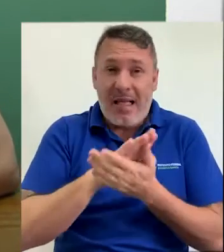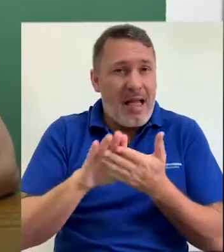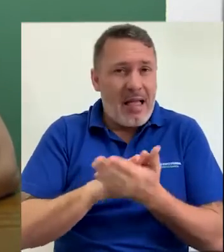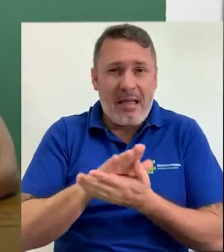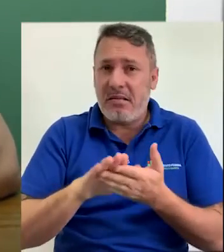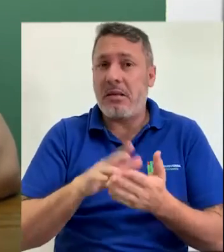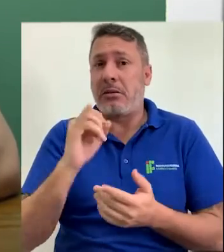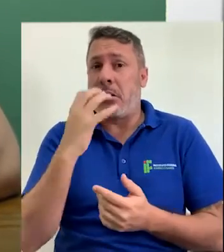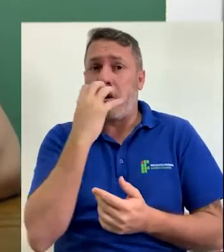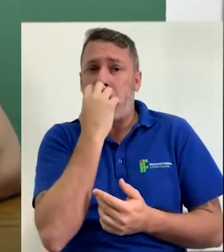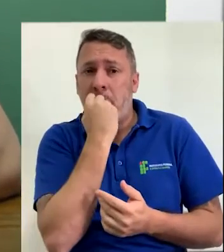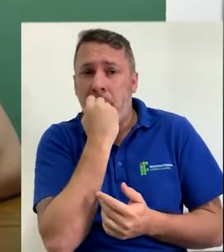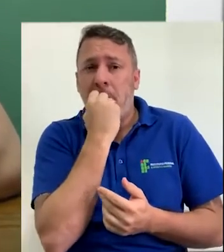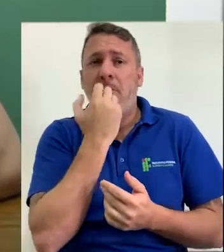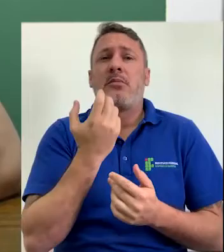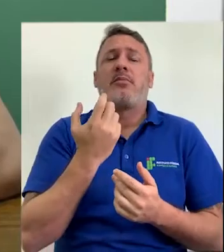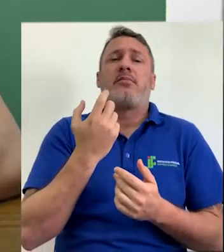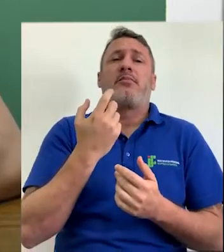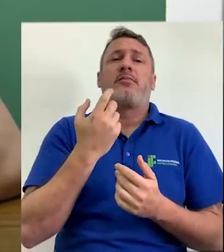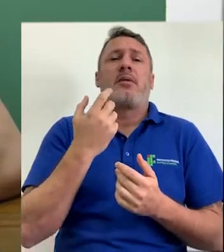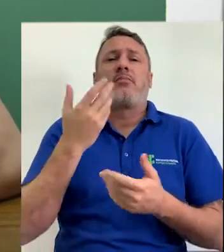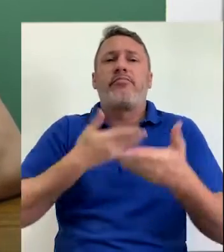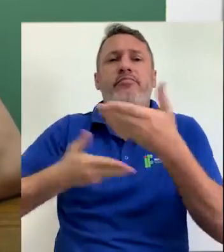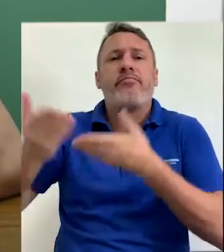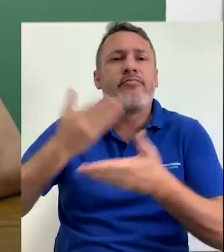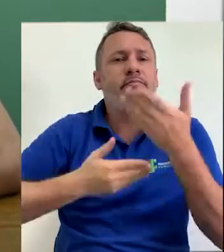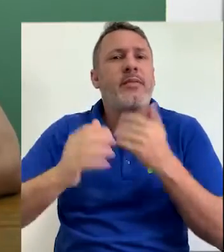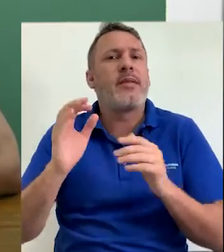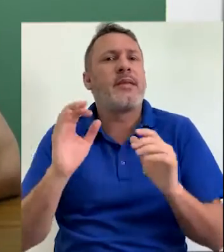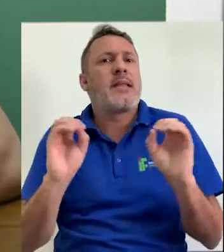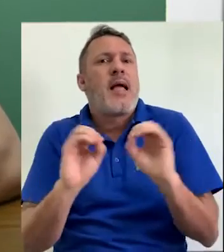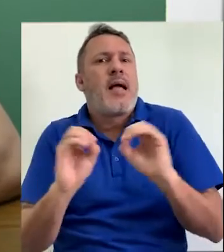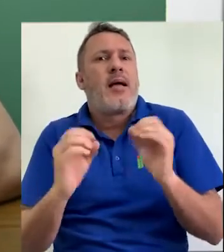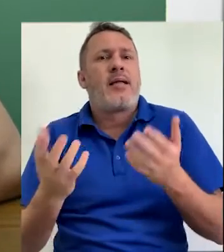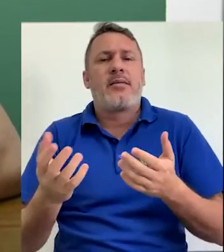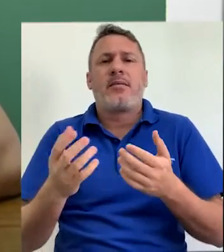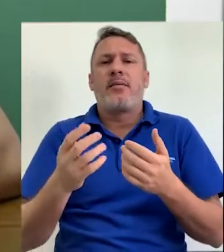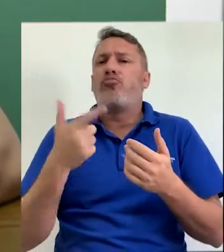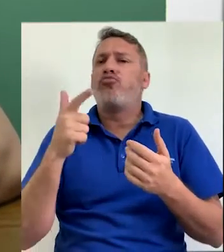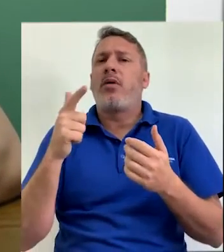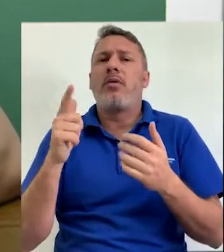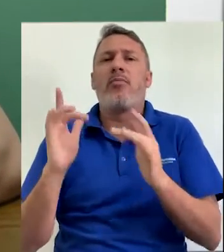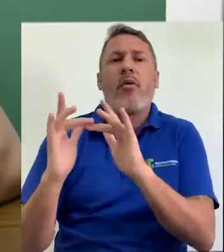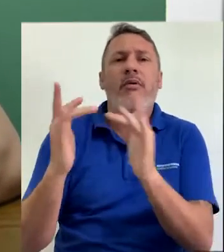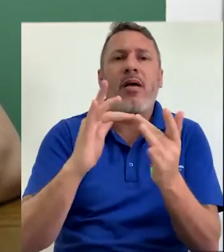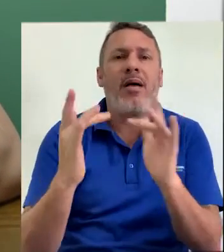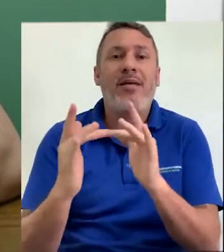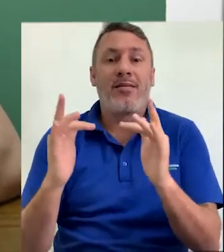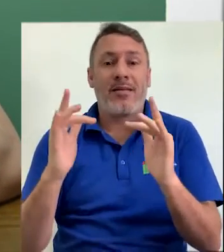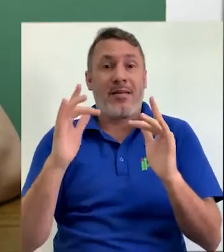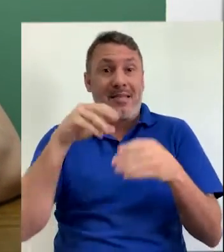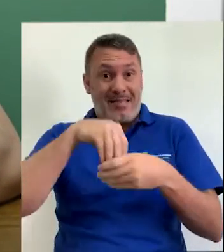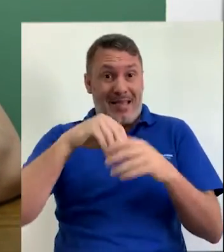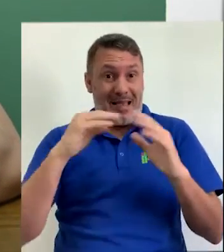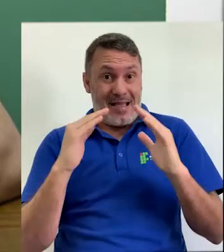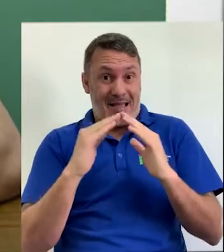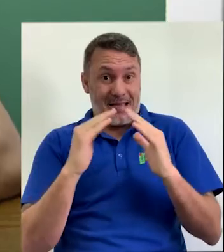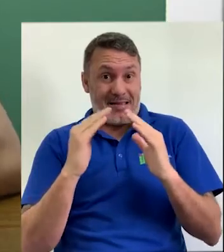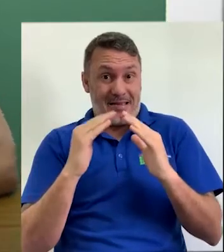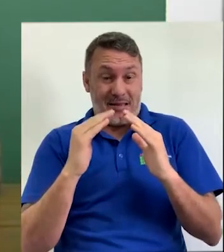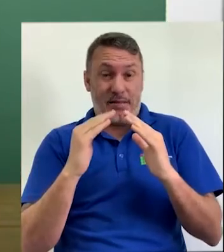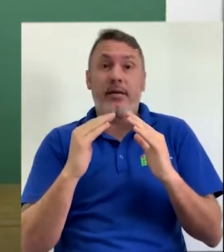Sem ele esse processo de construção, de interação, de fraternidade dentro de casa,